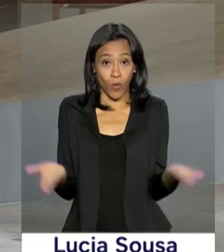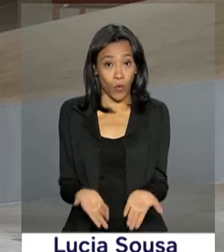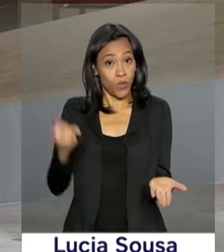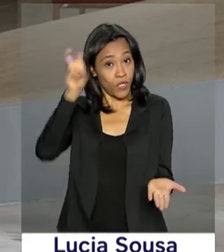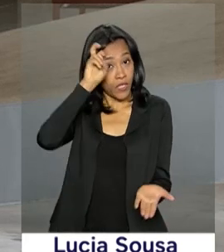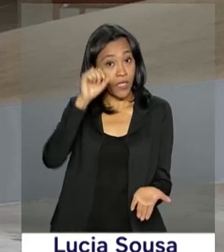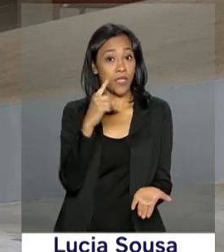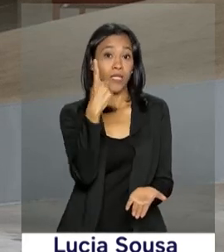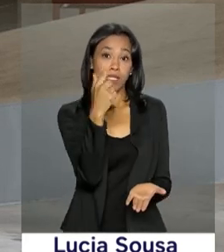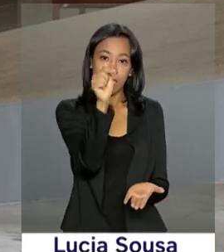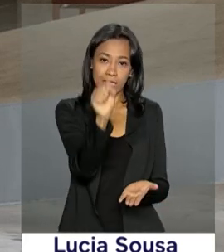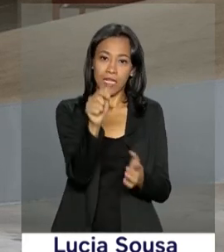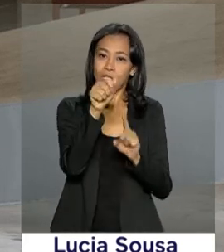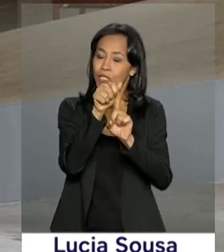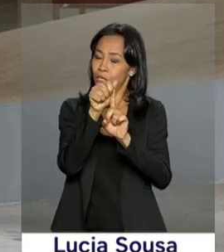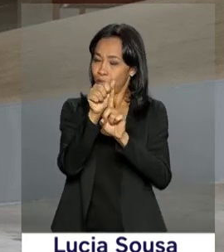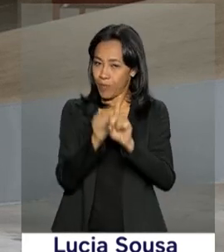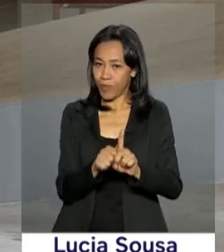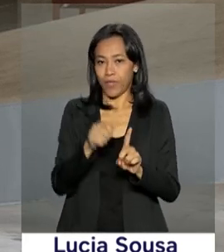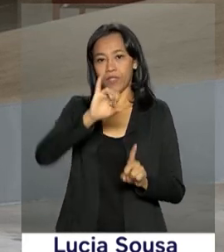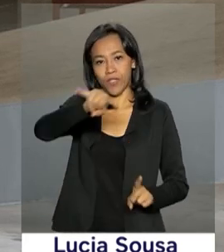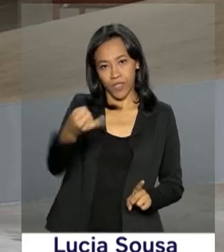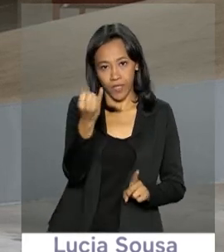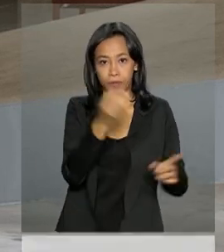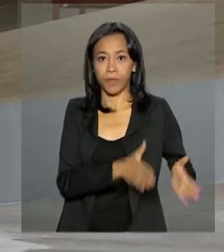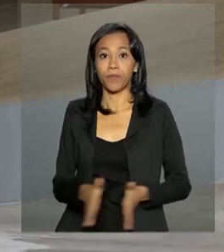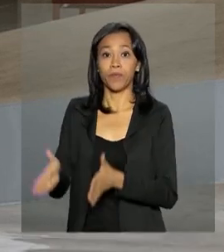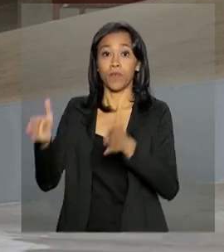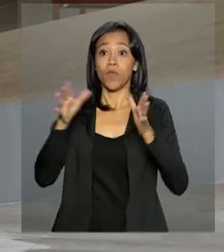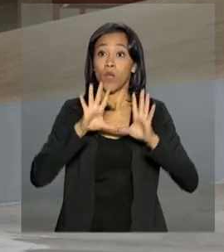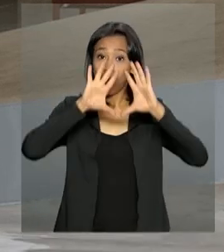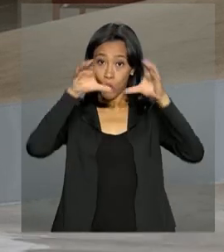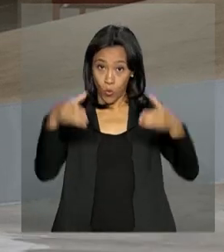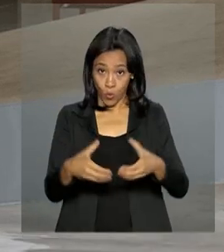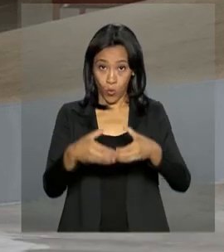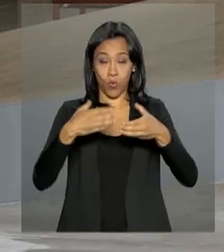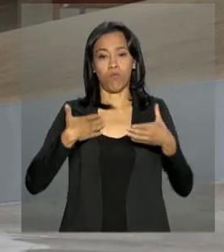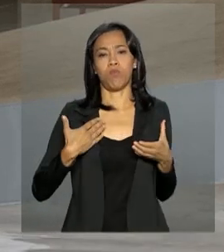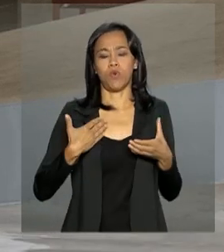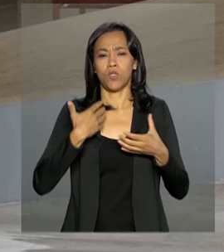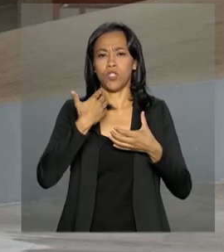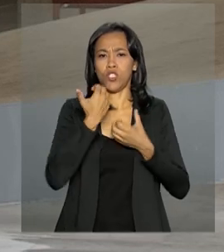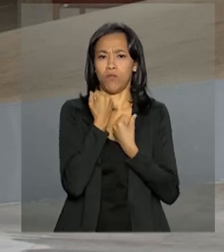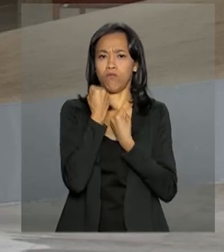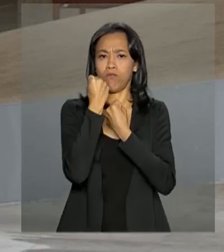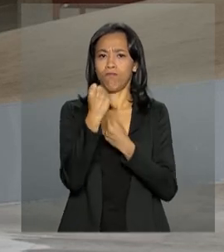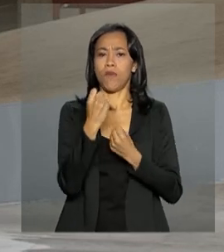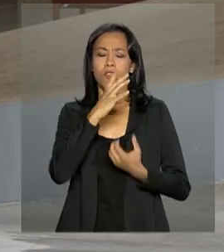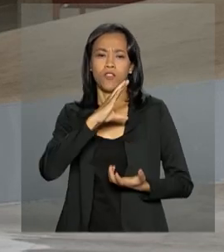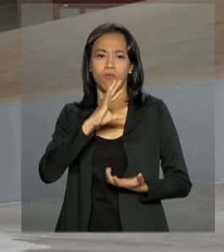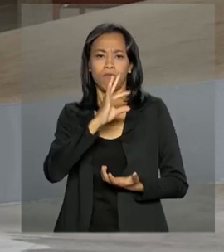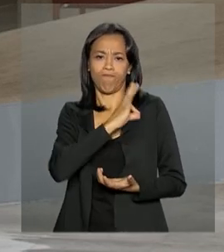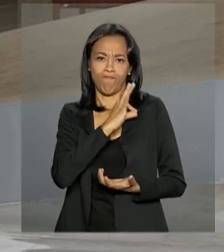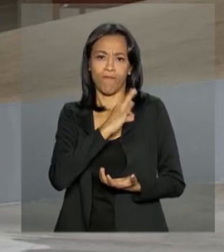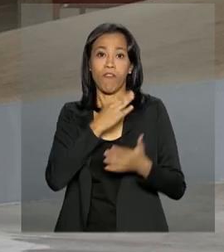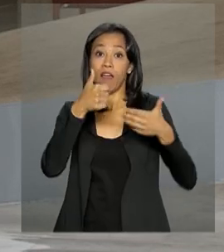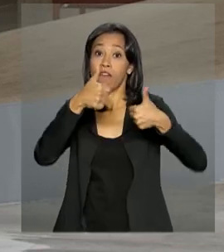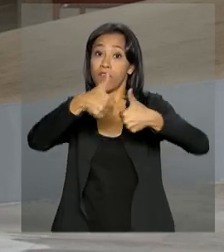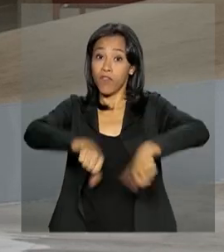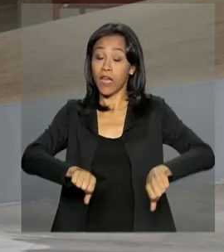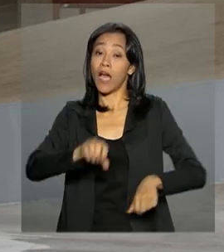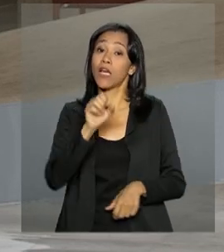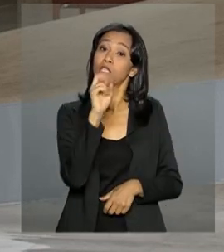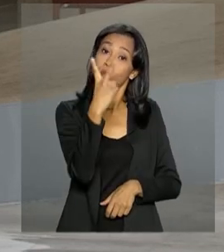17 de janeiro. A Força Nacional de Segurança vai ficar mais 2 meses no estado do Amazonas. A decisão